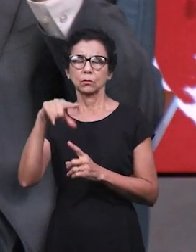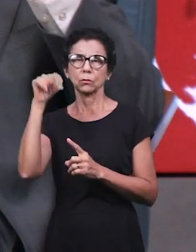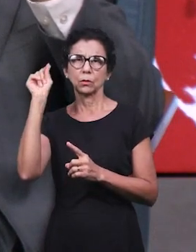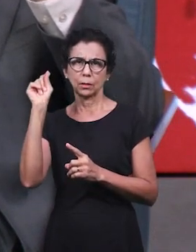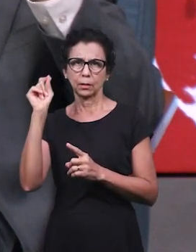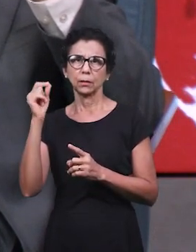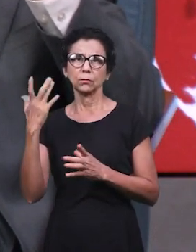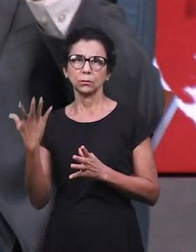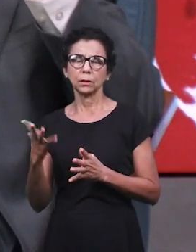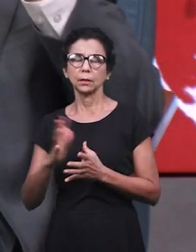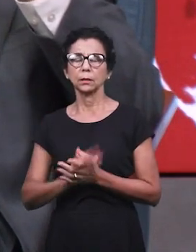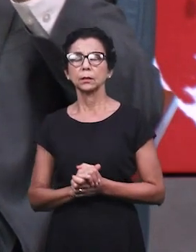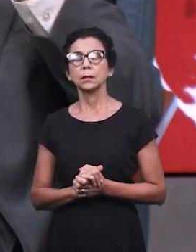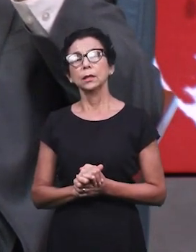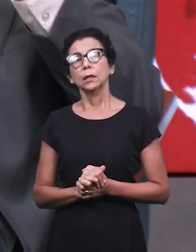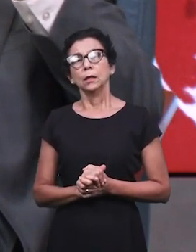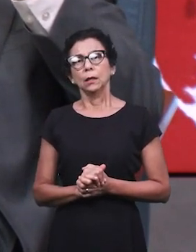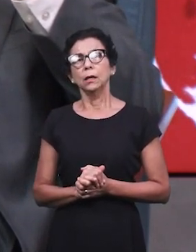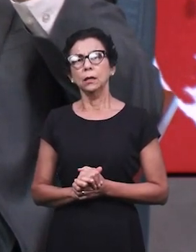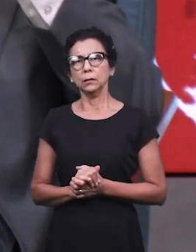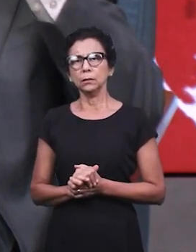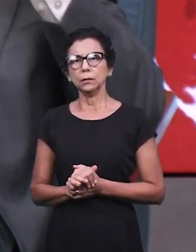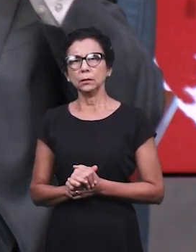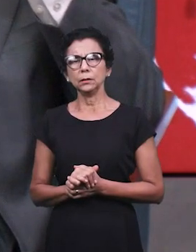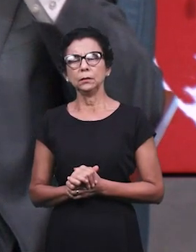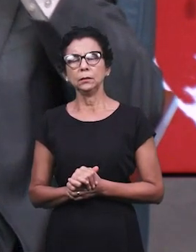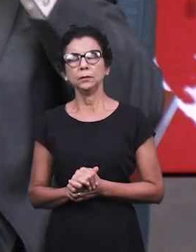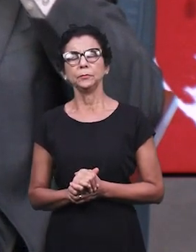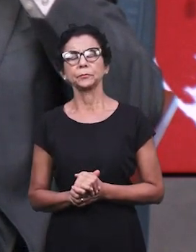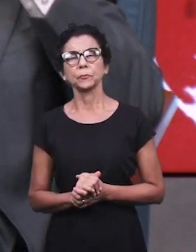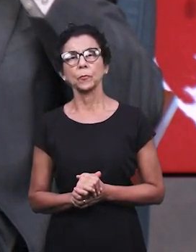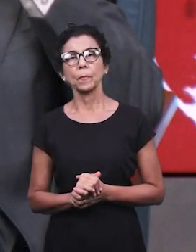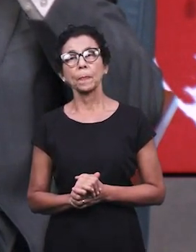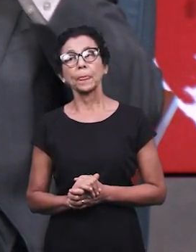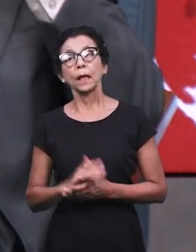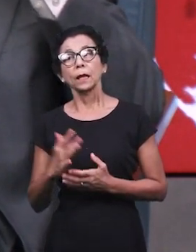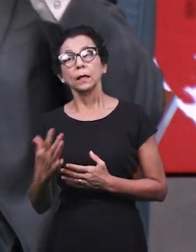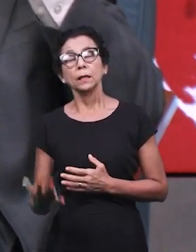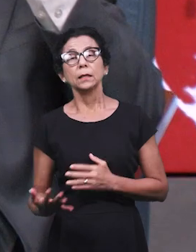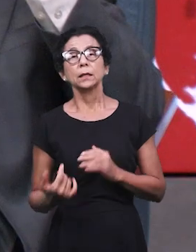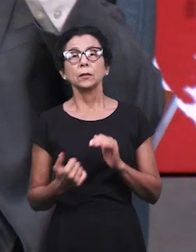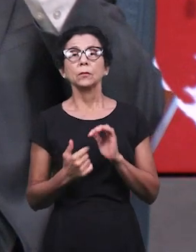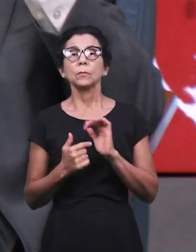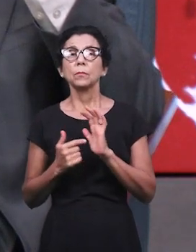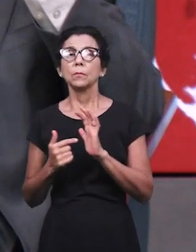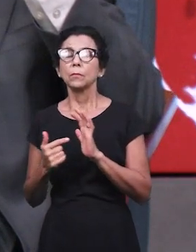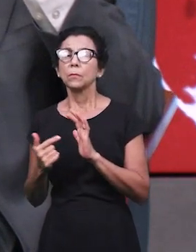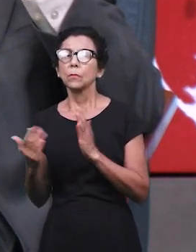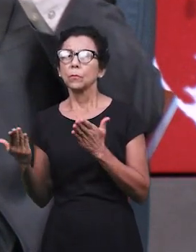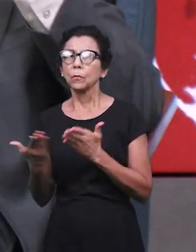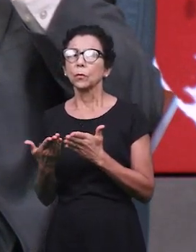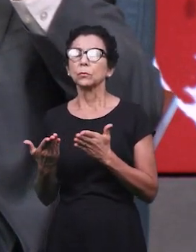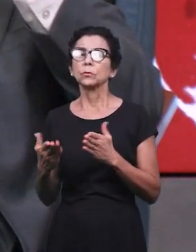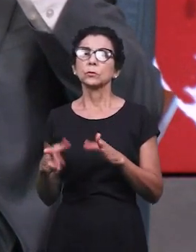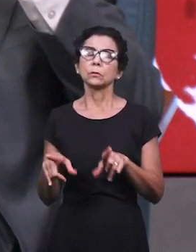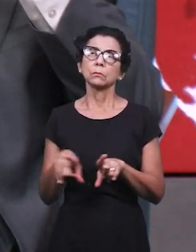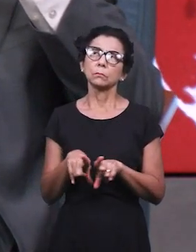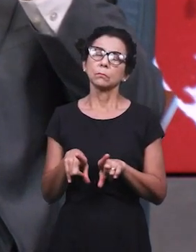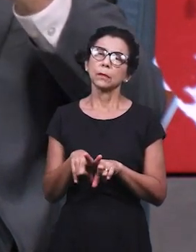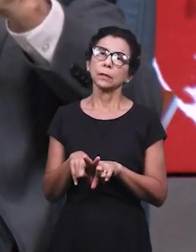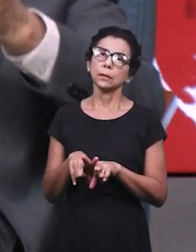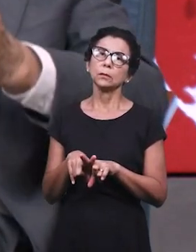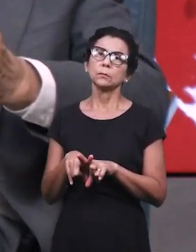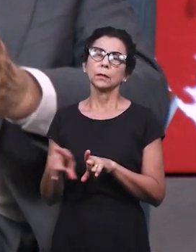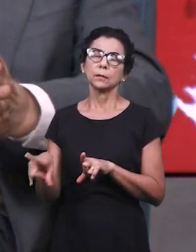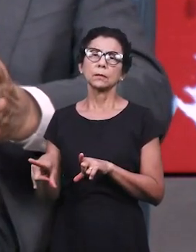de experiências com relação a isso, para mostrar as características dos ministérios e